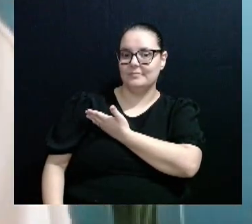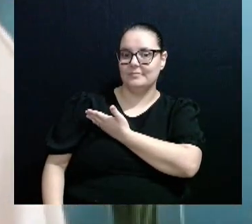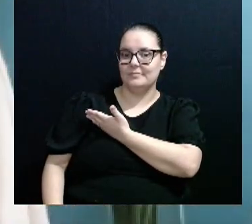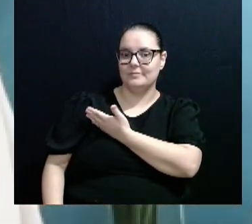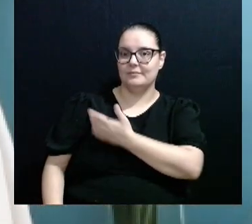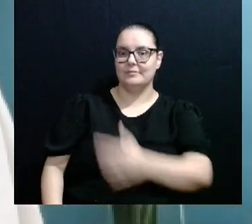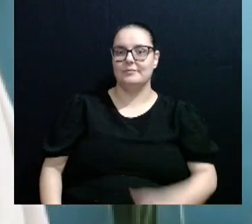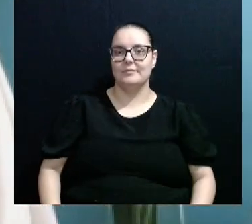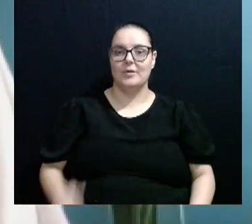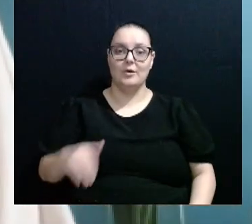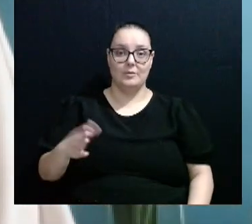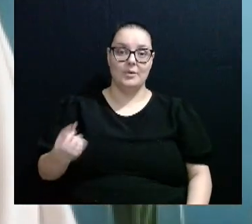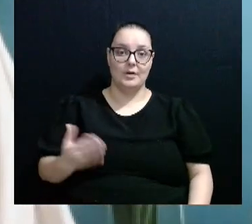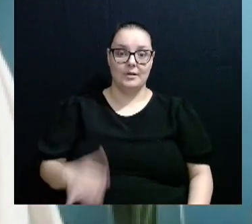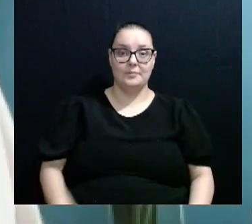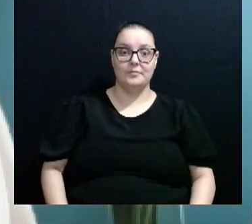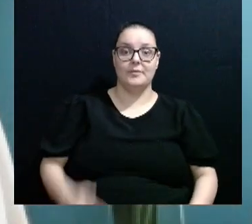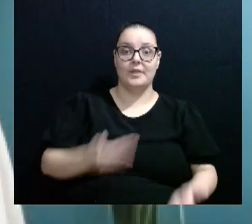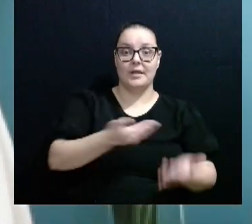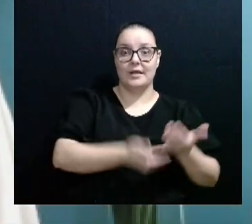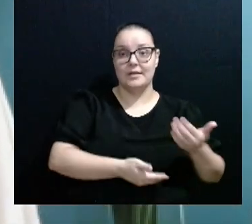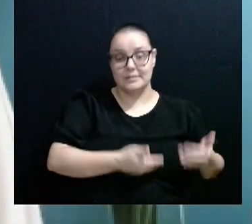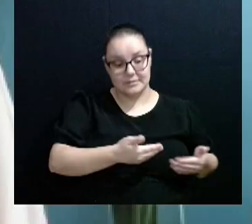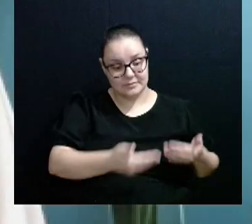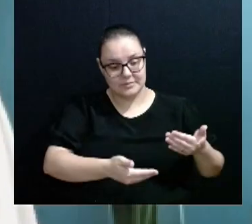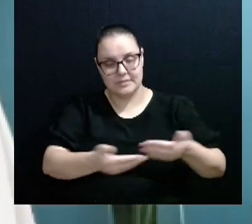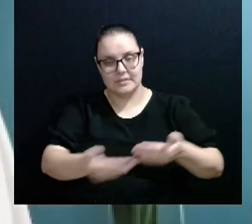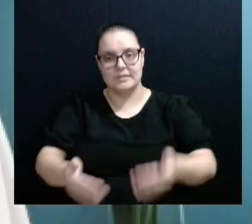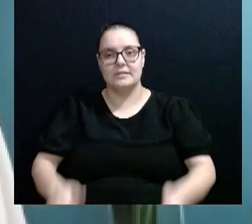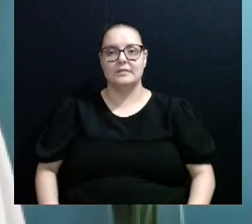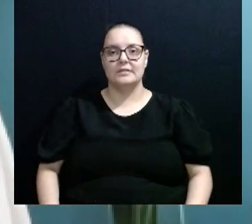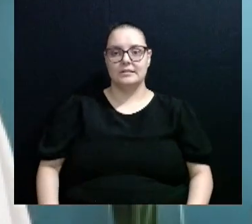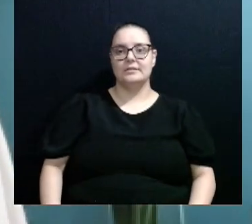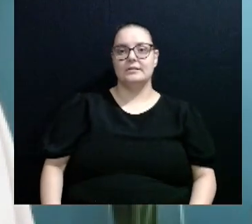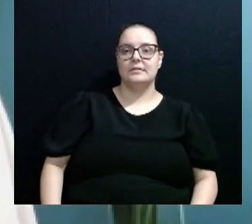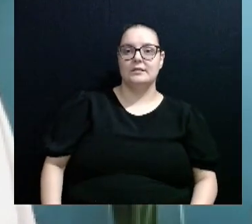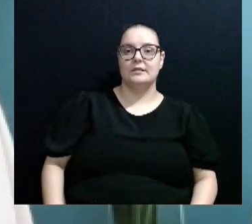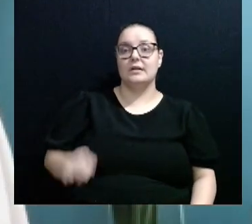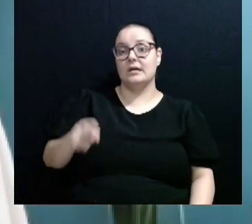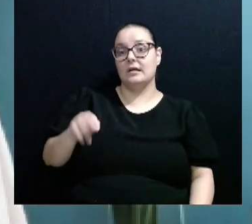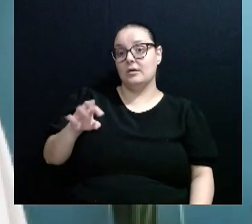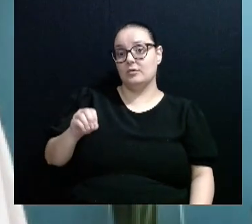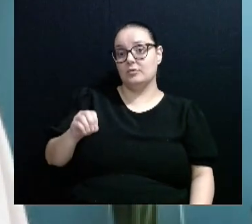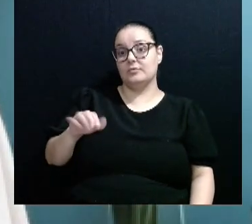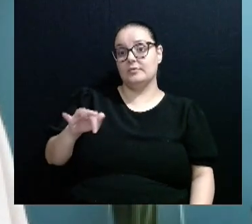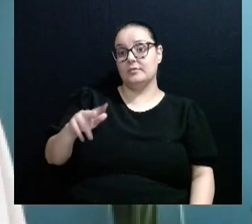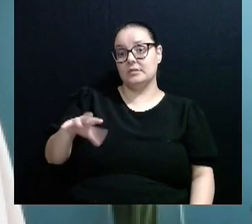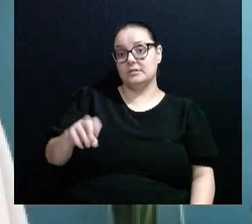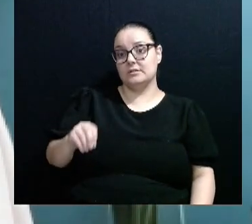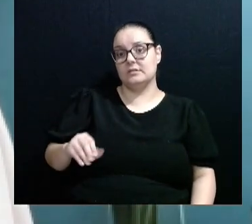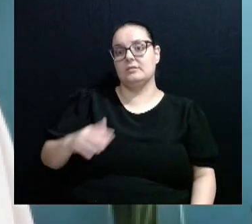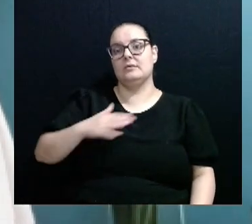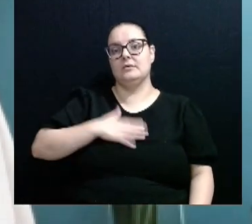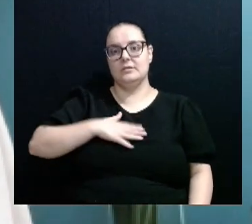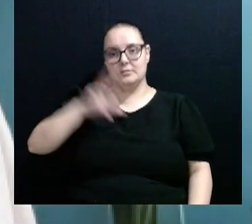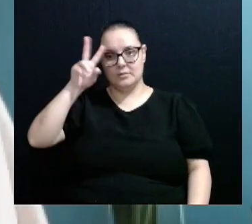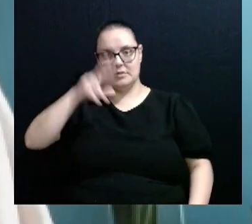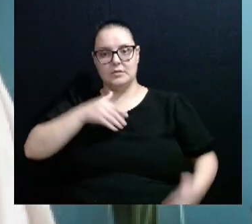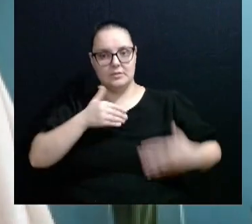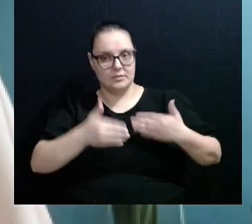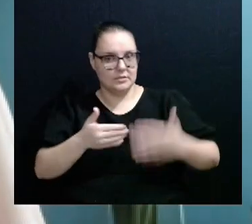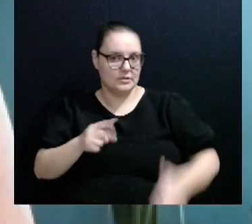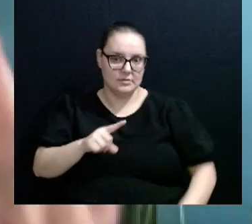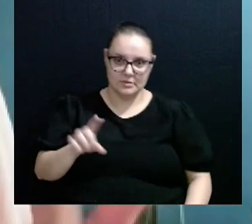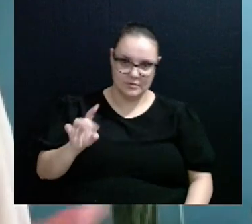As Perdas no Caminho. Eles são livros de autoficção, eles falam um pouco da minha trajetória, não necessariamente